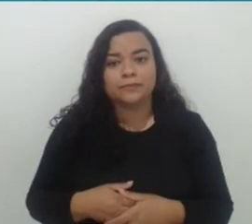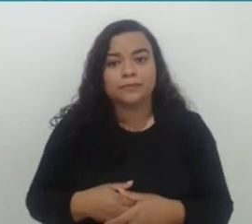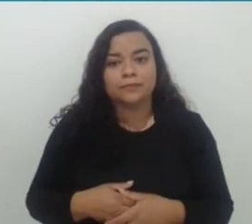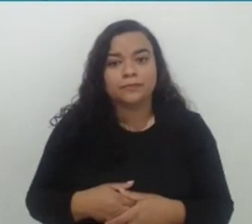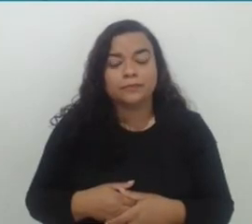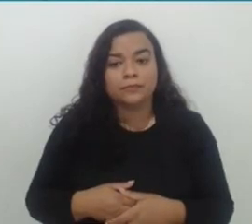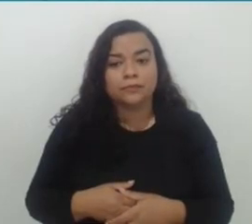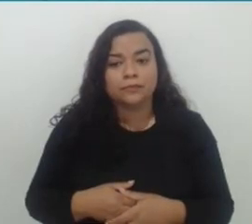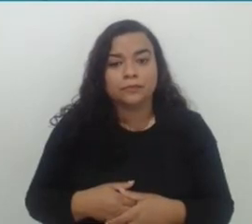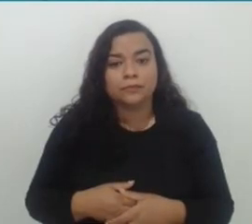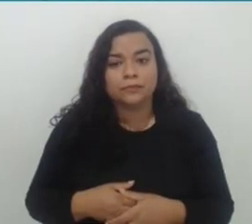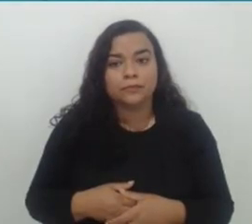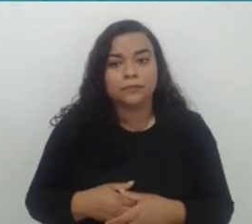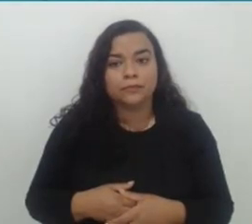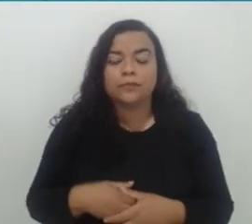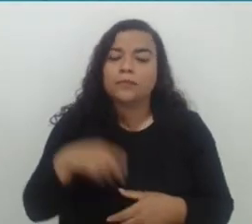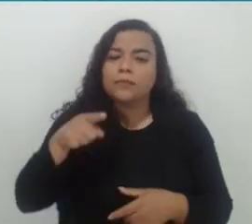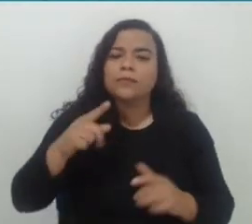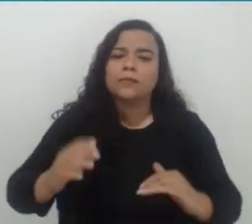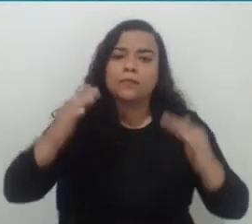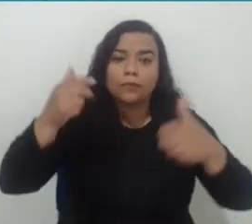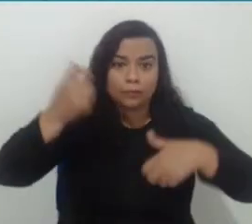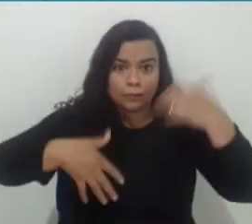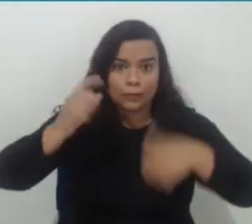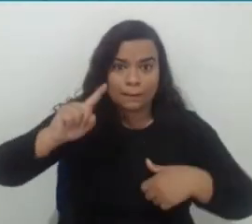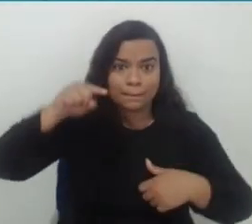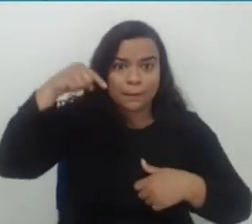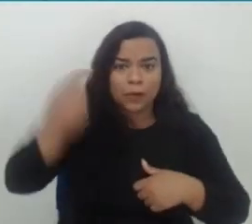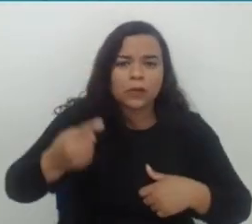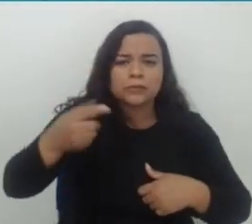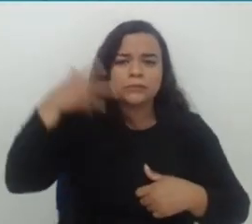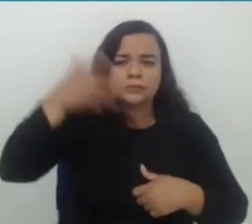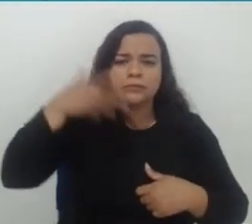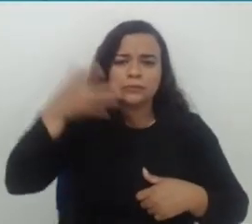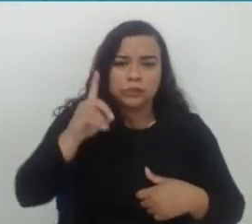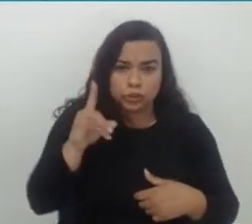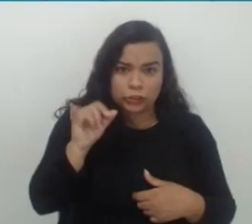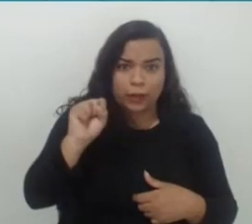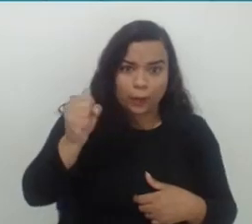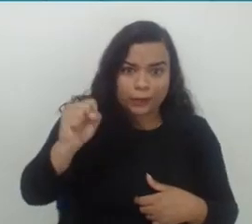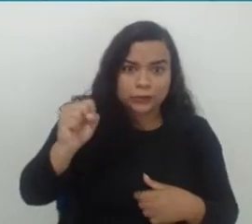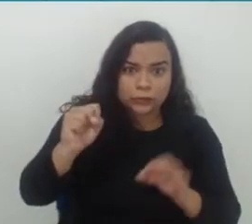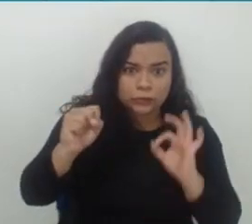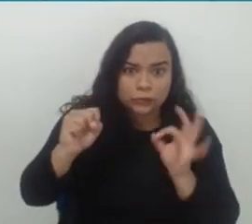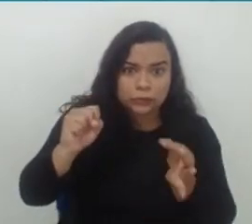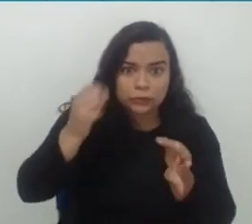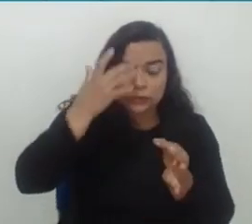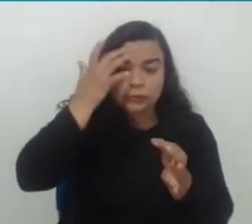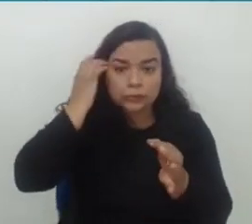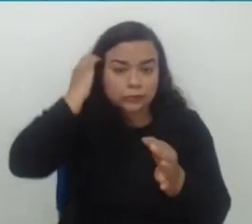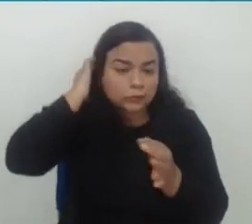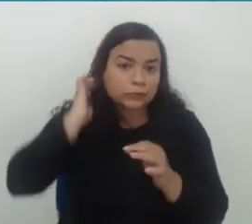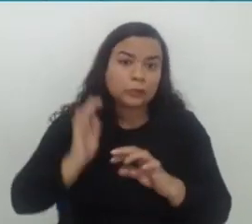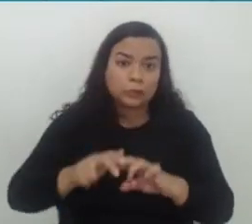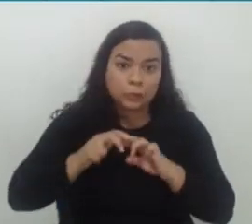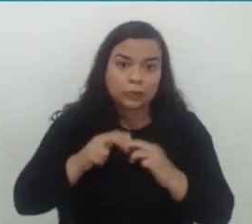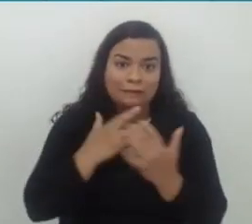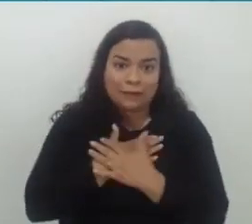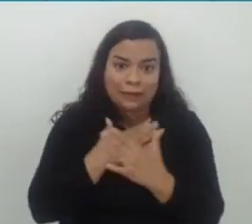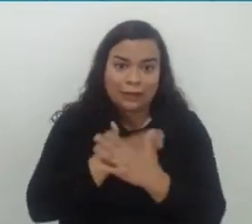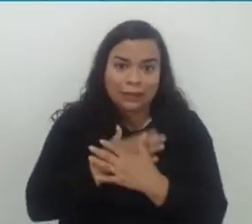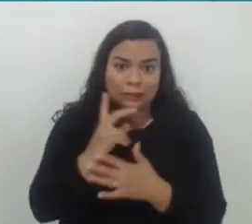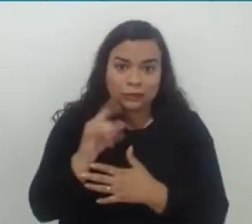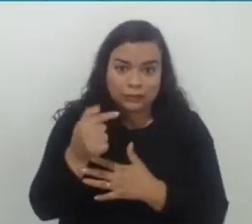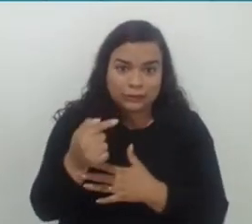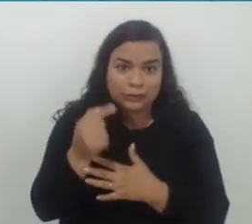Vossa Excelência referiu que nossa próxima sessão será no dia 8, não é isso? Em face do feriado 7 de setembro.